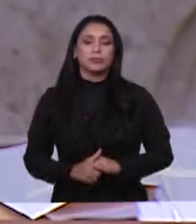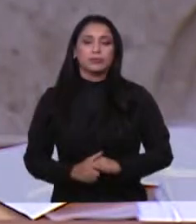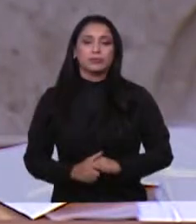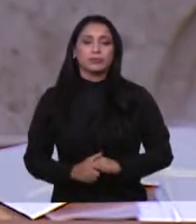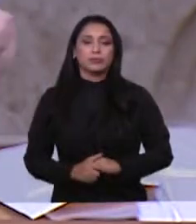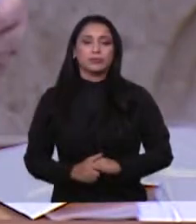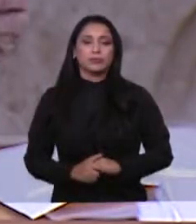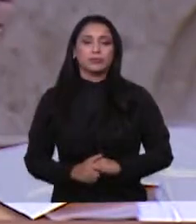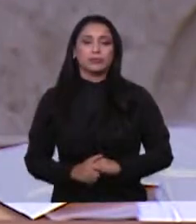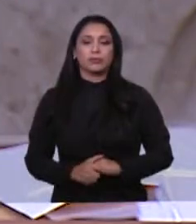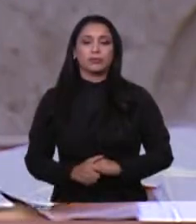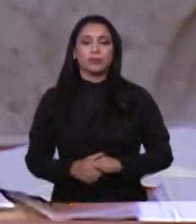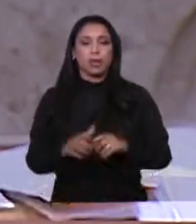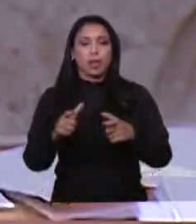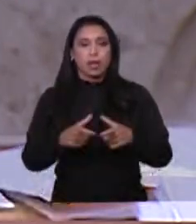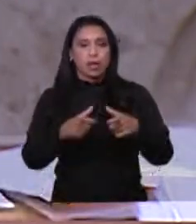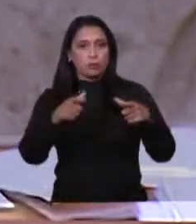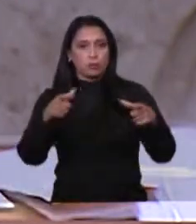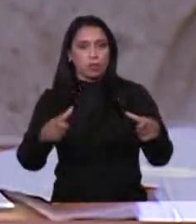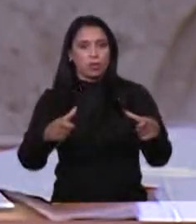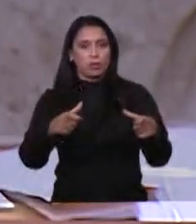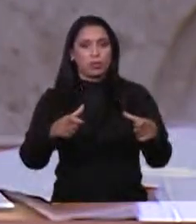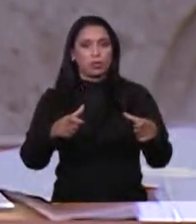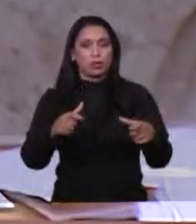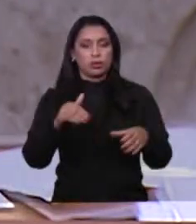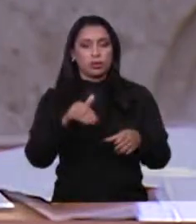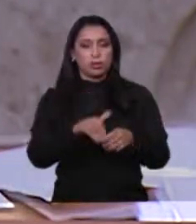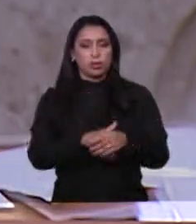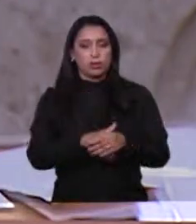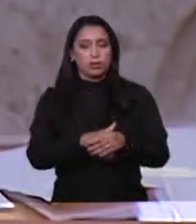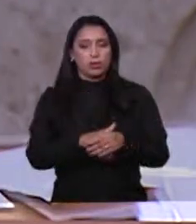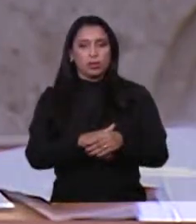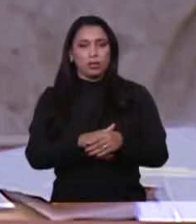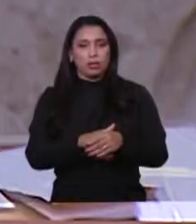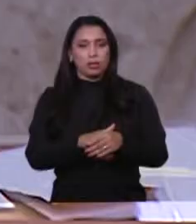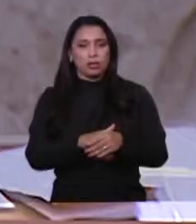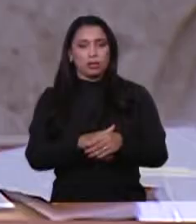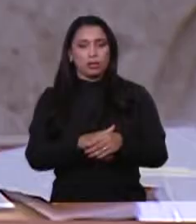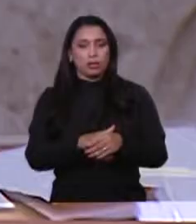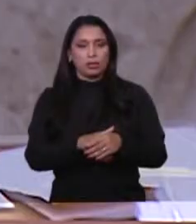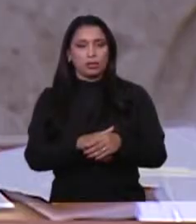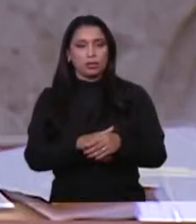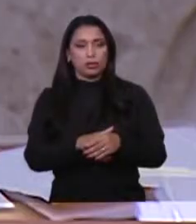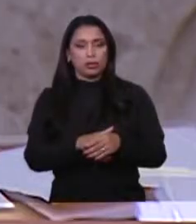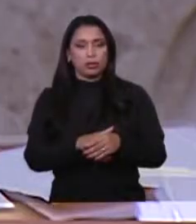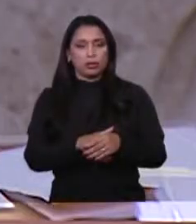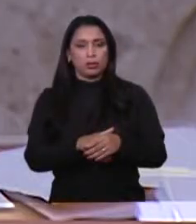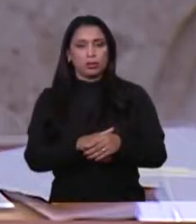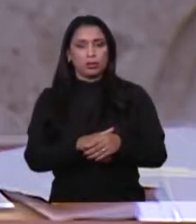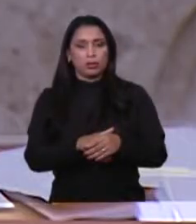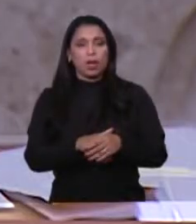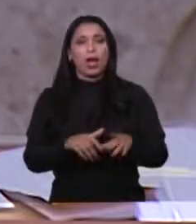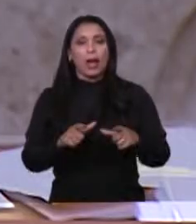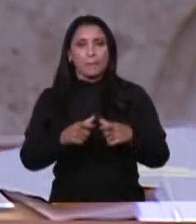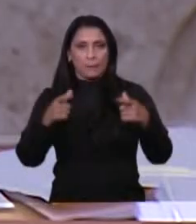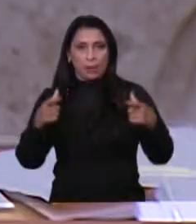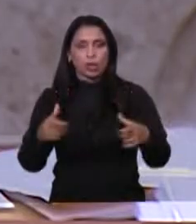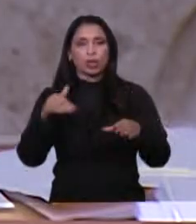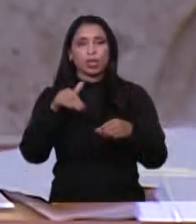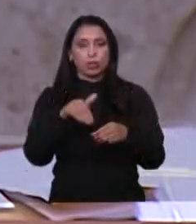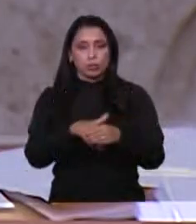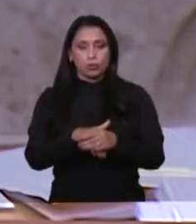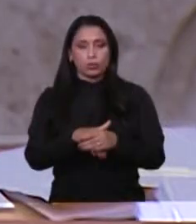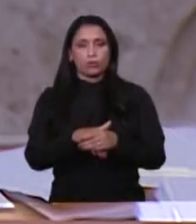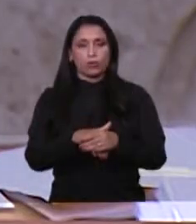por maioria de votos, ou melhor, eu vou fazer um registro, vamos colocar, por maioria de